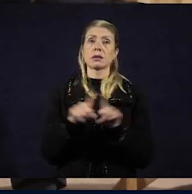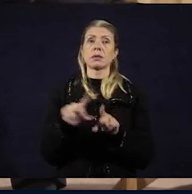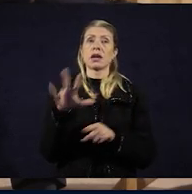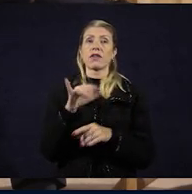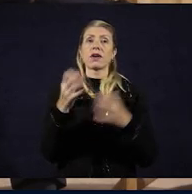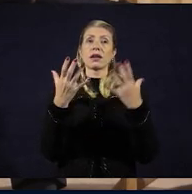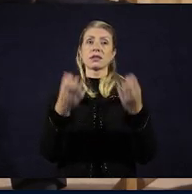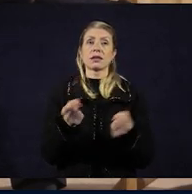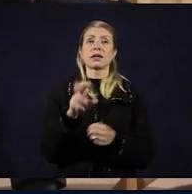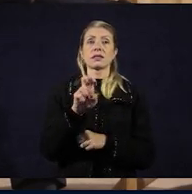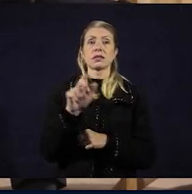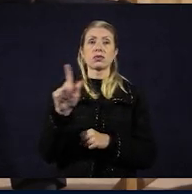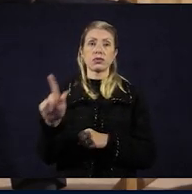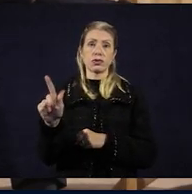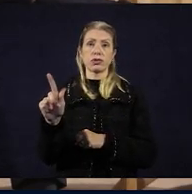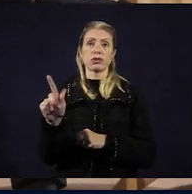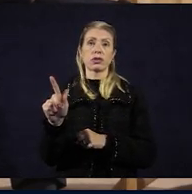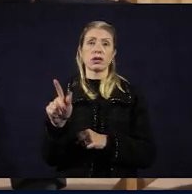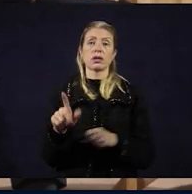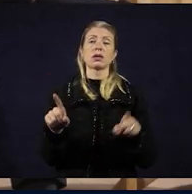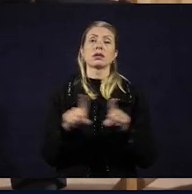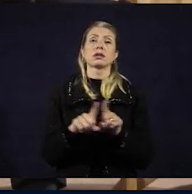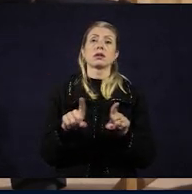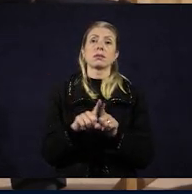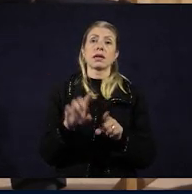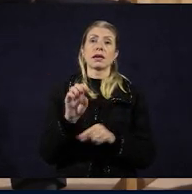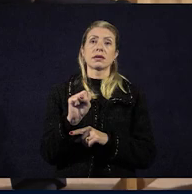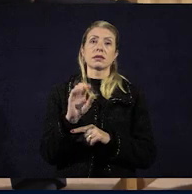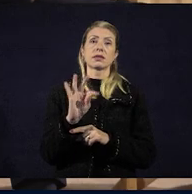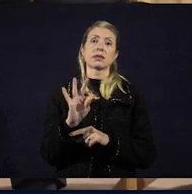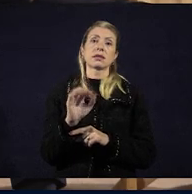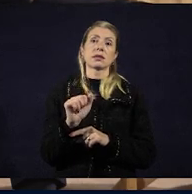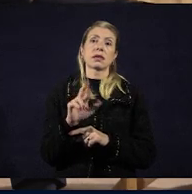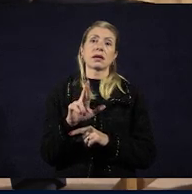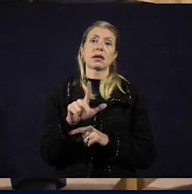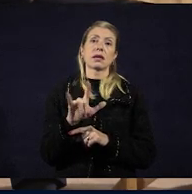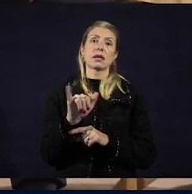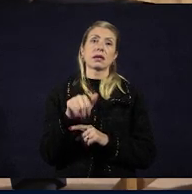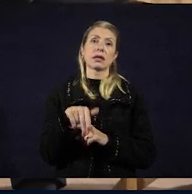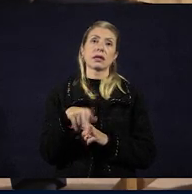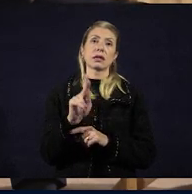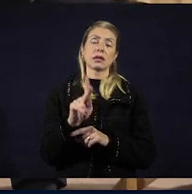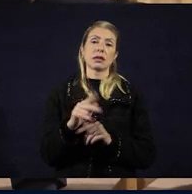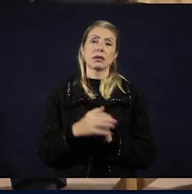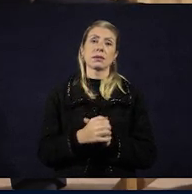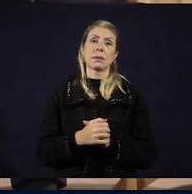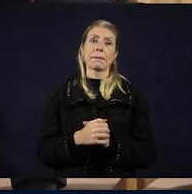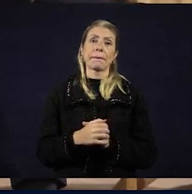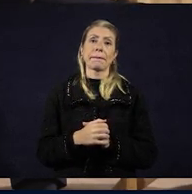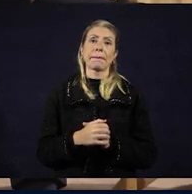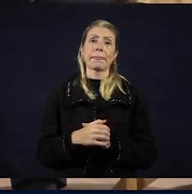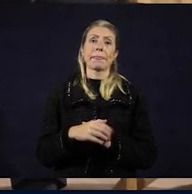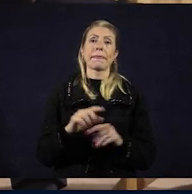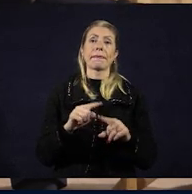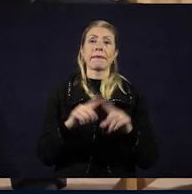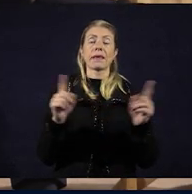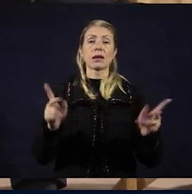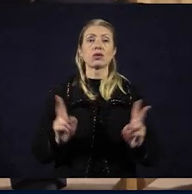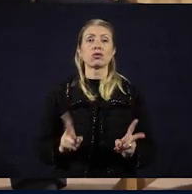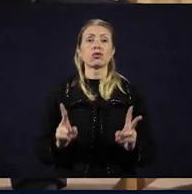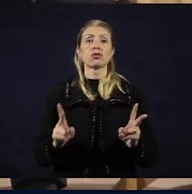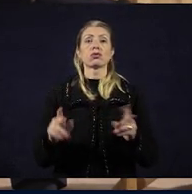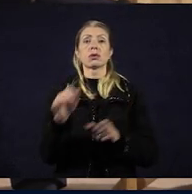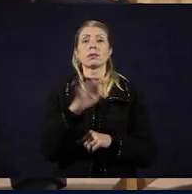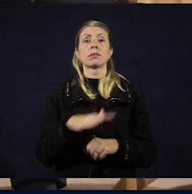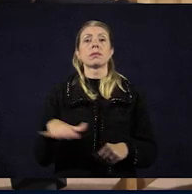desenvolvimento de 5g Além de estar link que obviamente tem um papel bastante importante em áreas mais remotas mas quando você vê o papel das operadoras